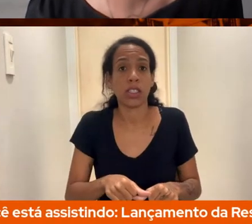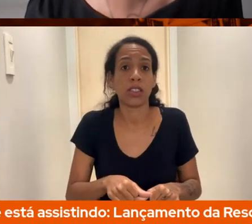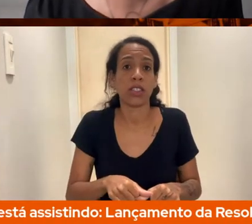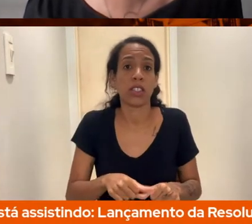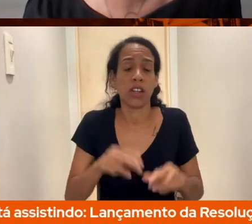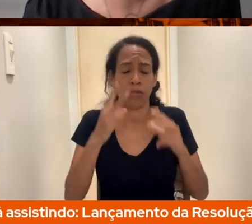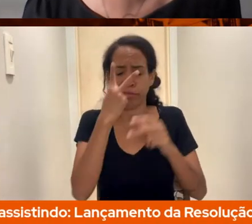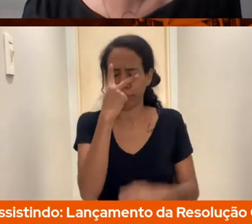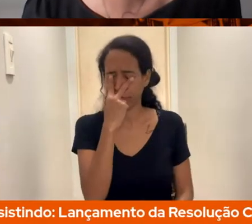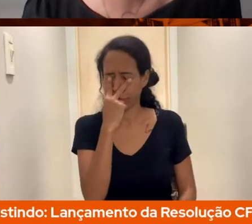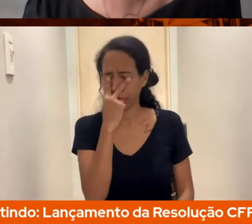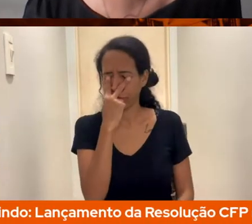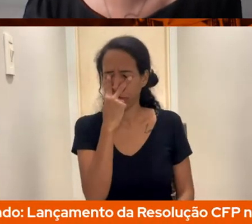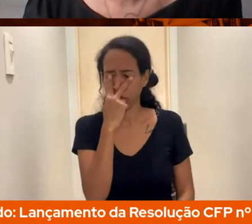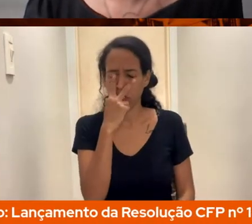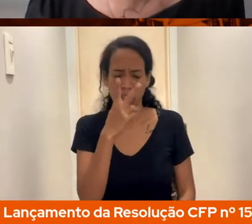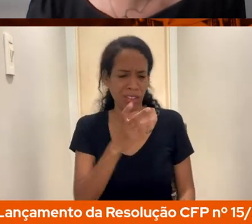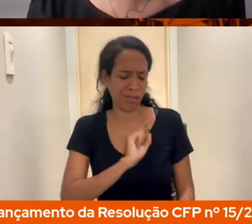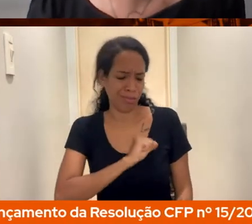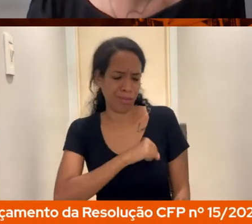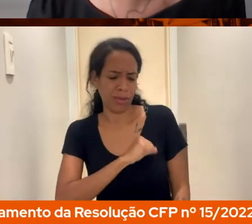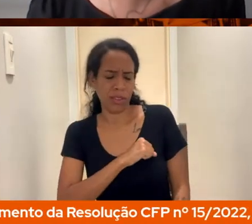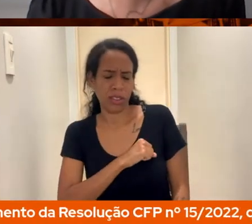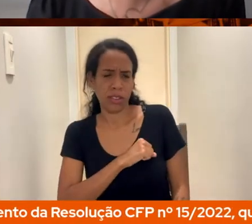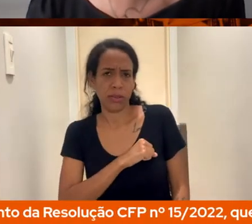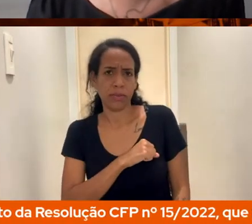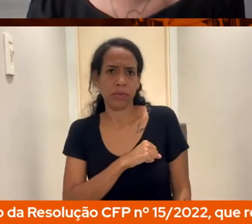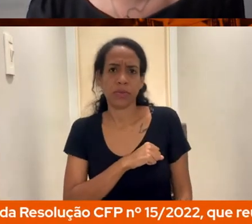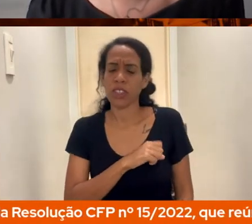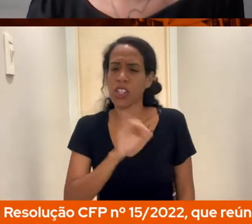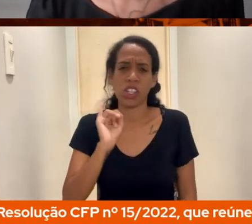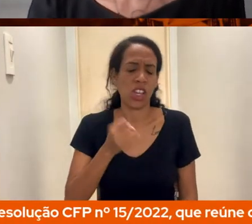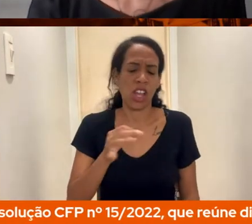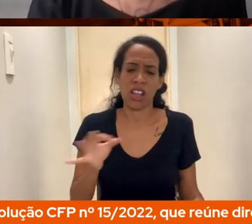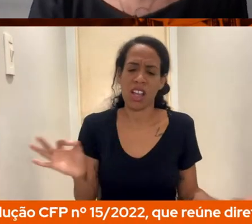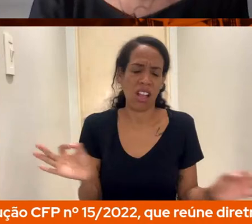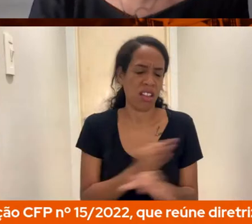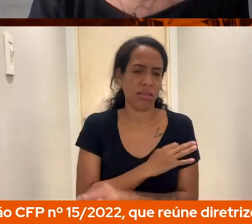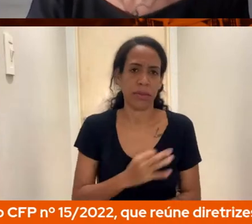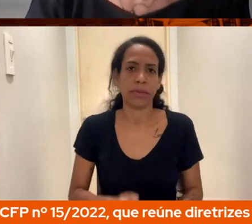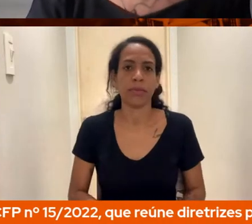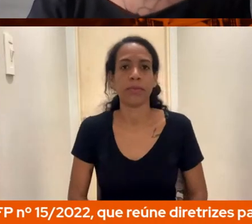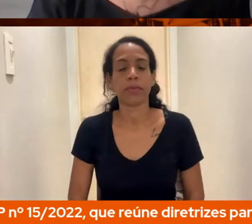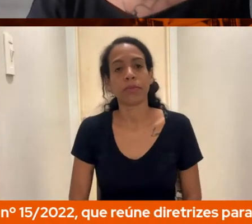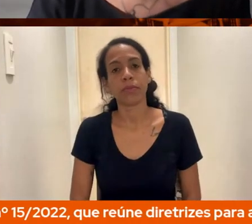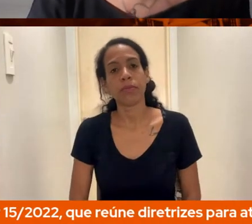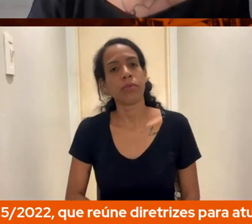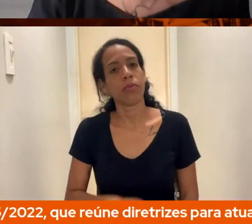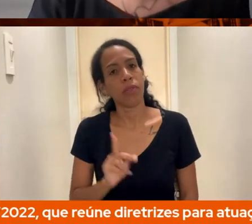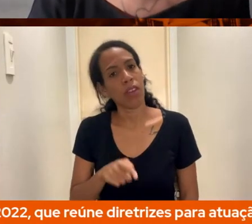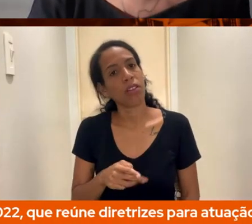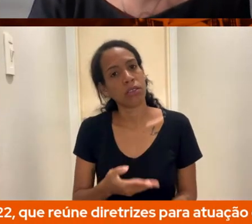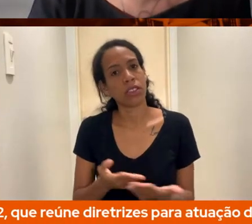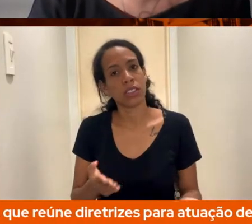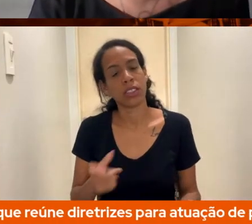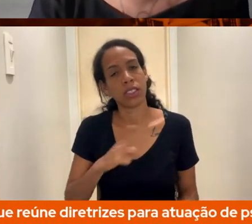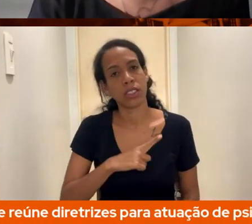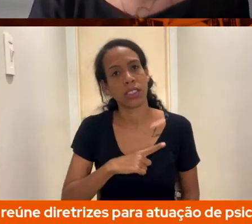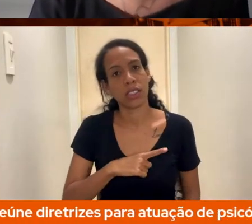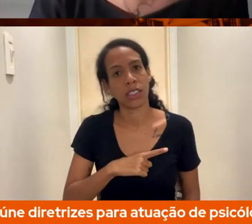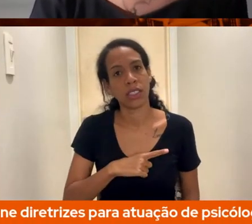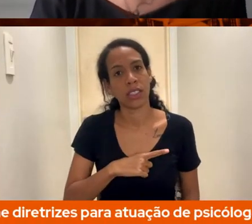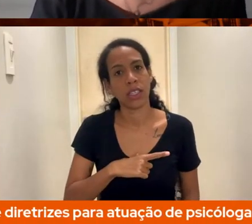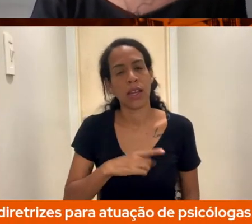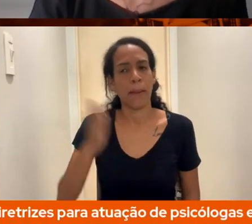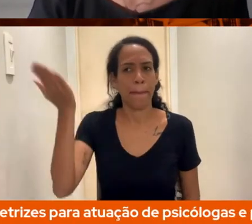olhos fechados para a tortura e o genocídio, esse futuro jamais chegará. Então, é isso, né? Teremos um longo